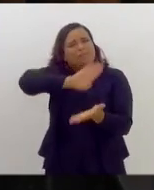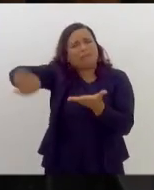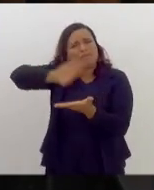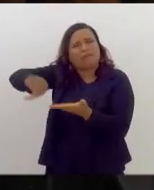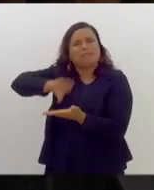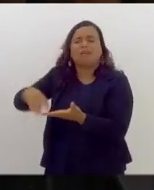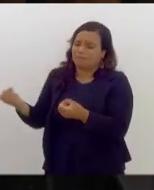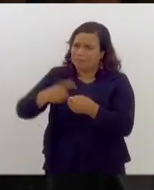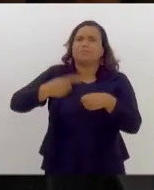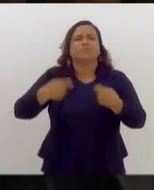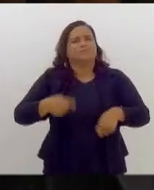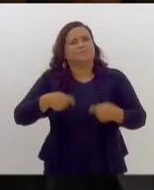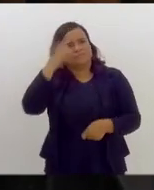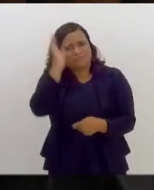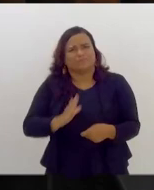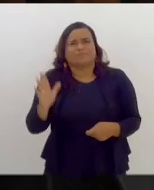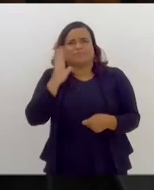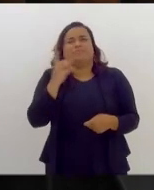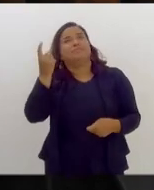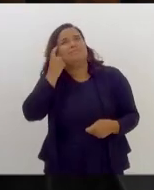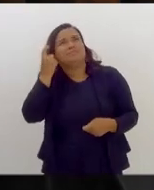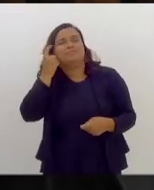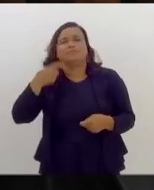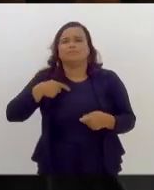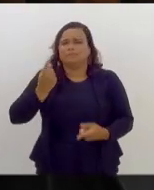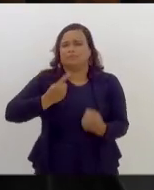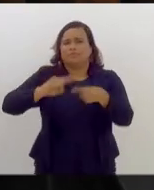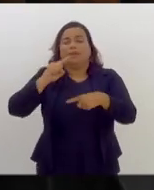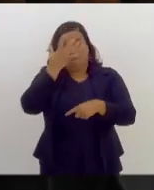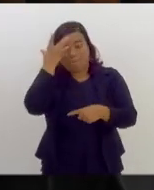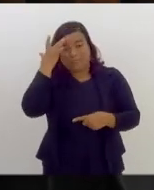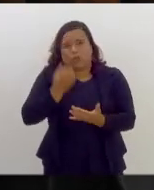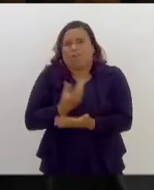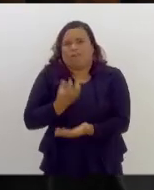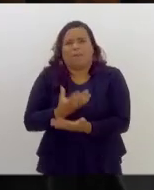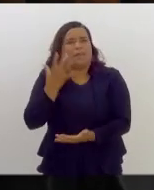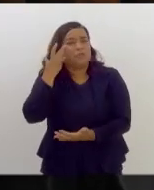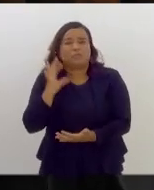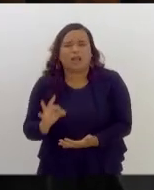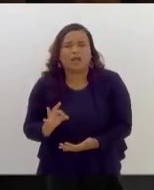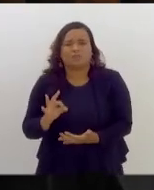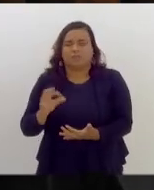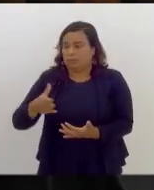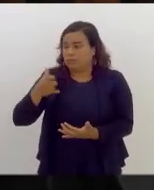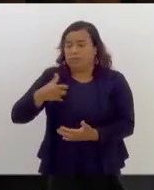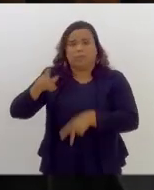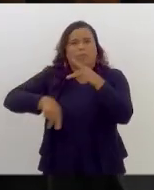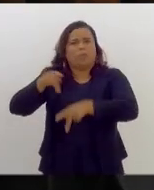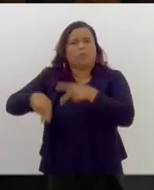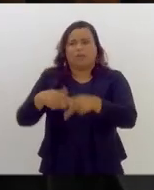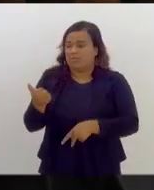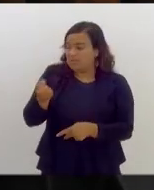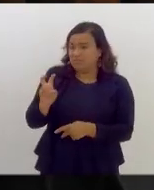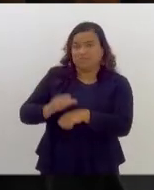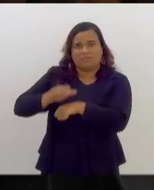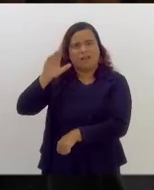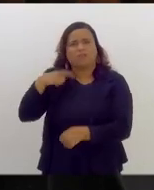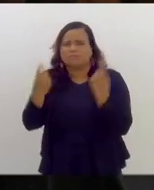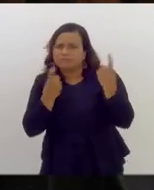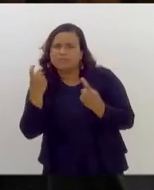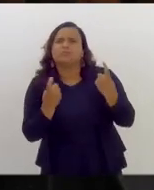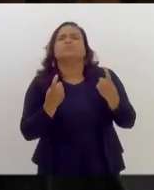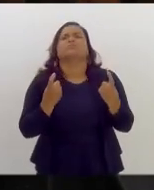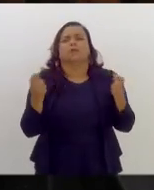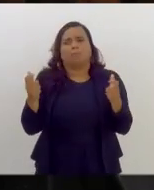que voltar. O Brasil ainda ostenta indicadores de analfabetismo na população acima de 15 anos, muito preocupante, baixamos muito, é